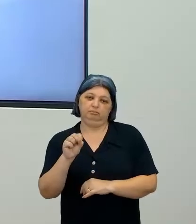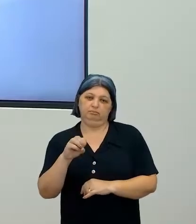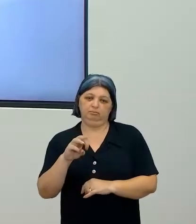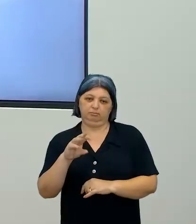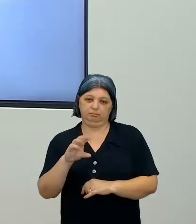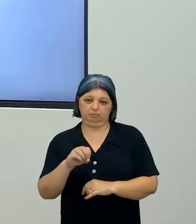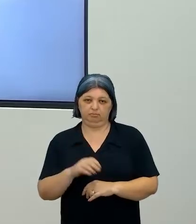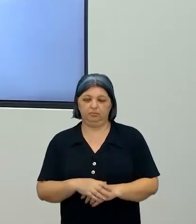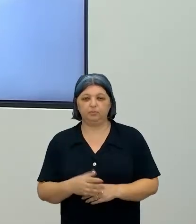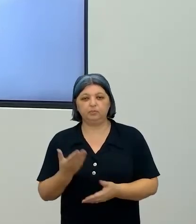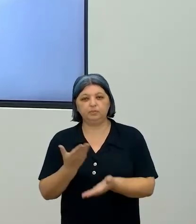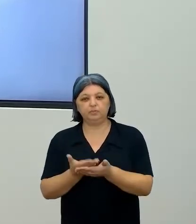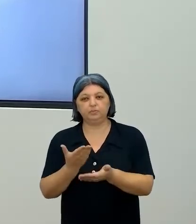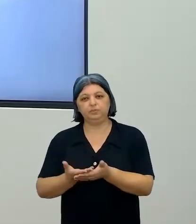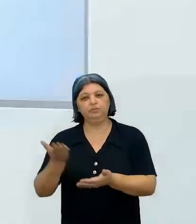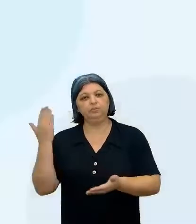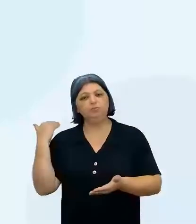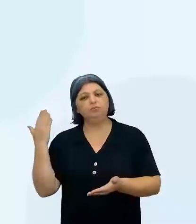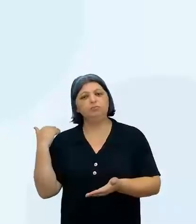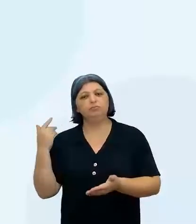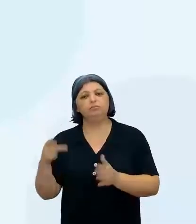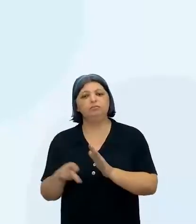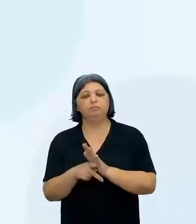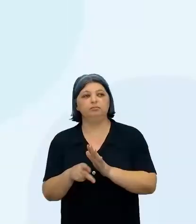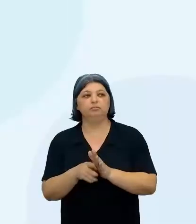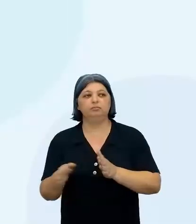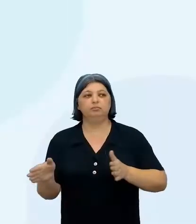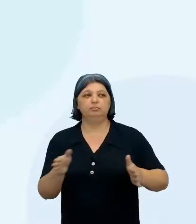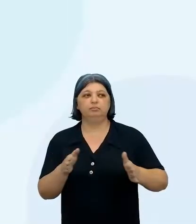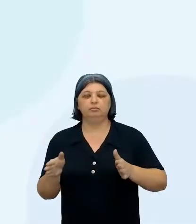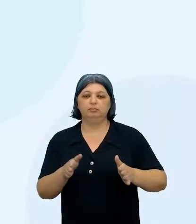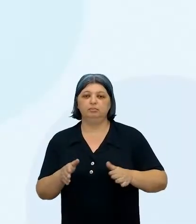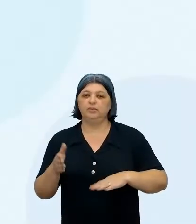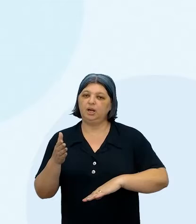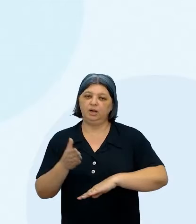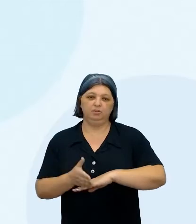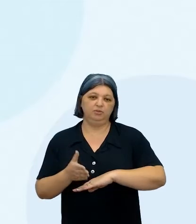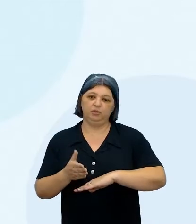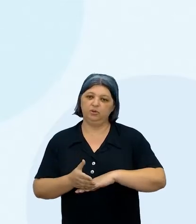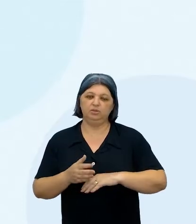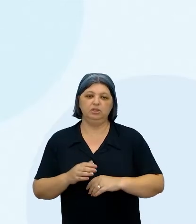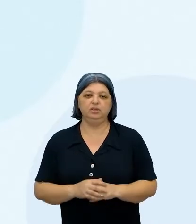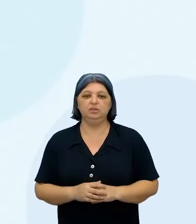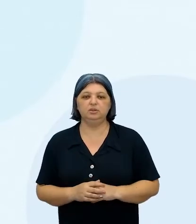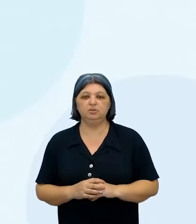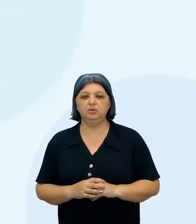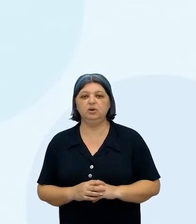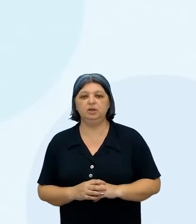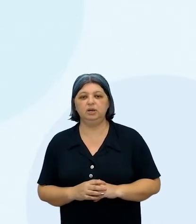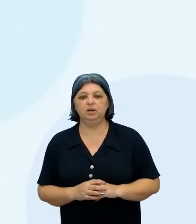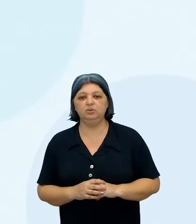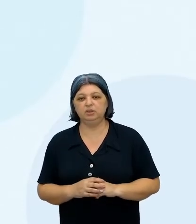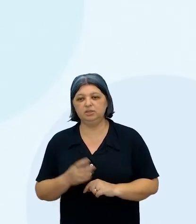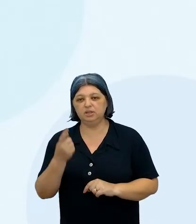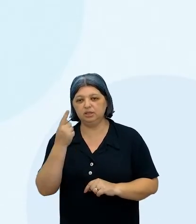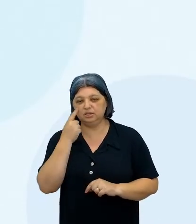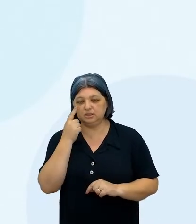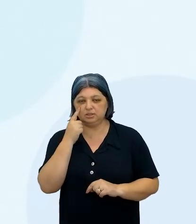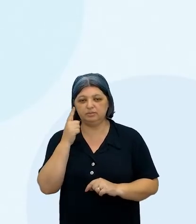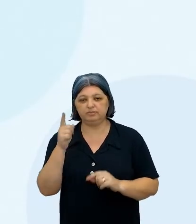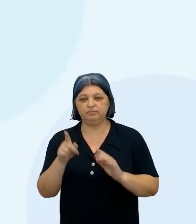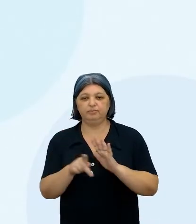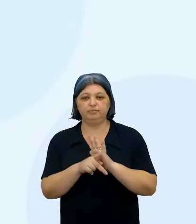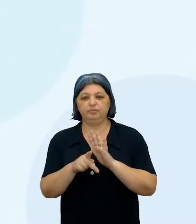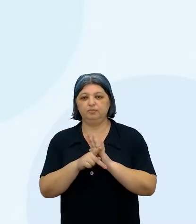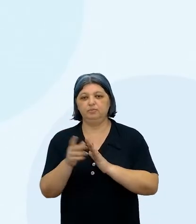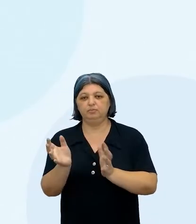passada. Olha só o filme Tempos Modernos do Charlie Chaplin, que eu estava me referindo, uma excepcional crítica a esse modelo de trabalho que conduz